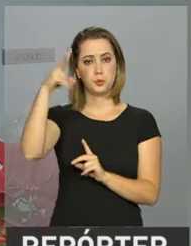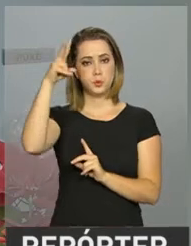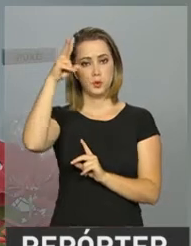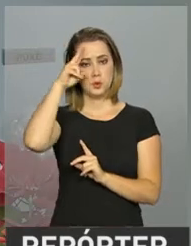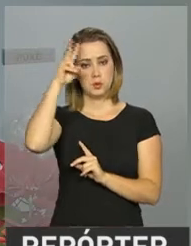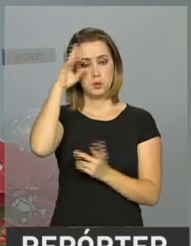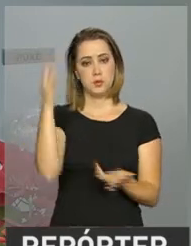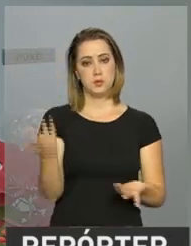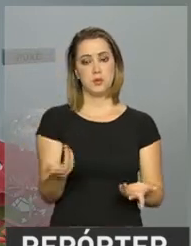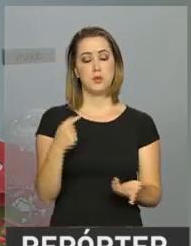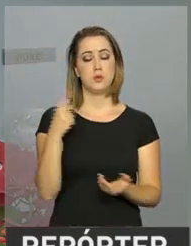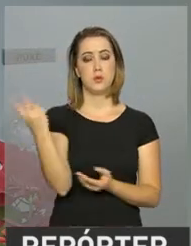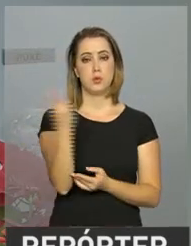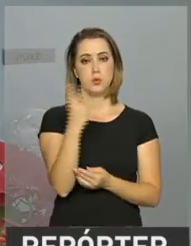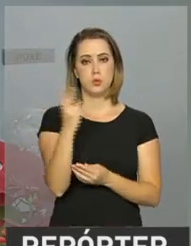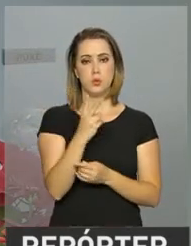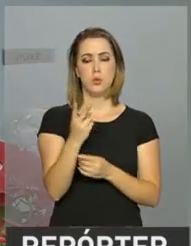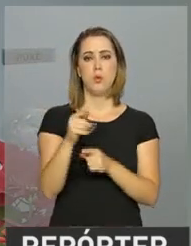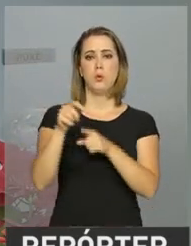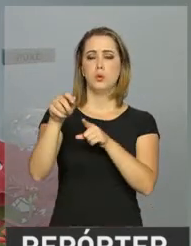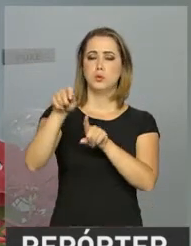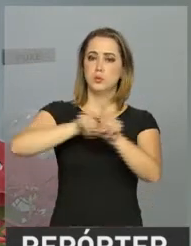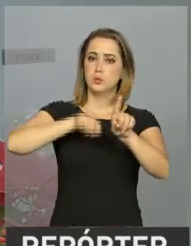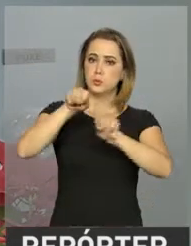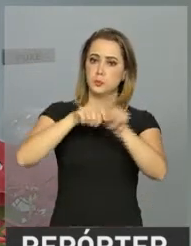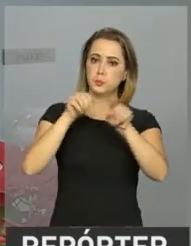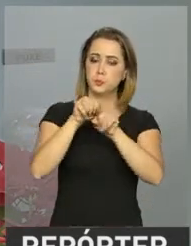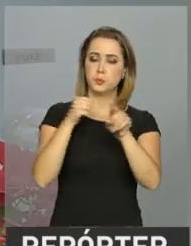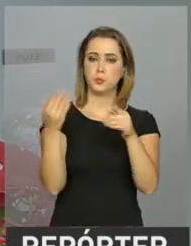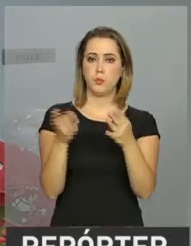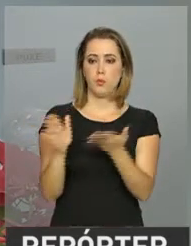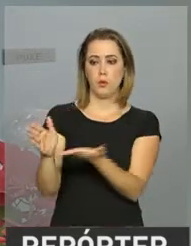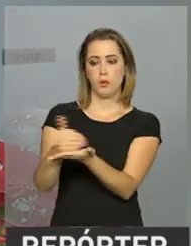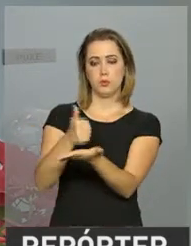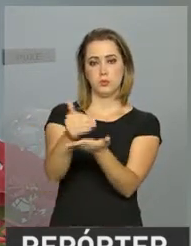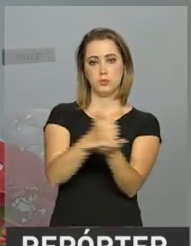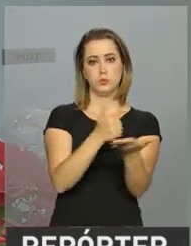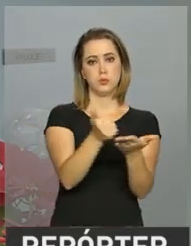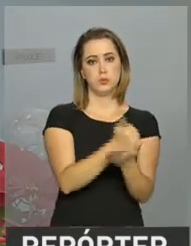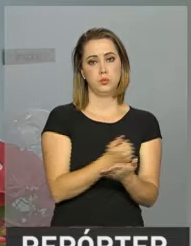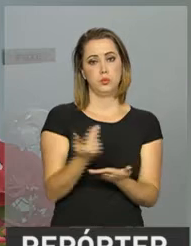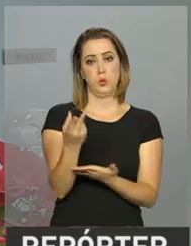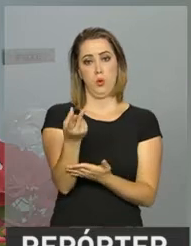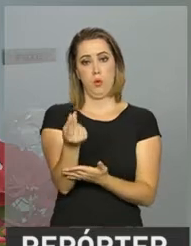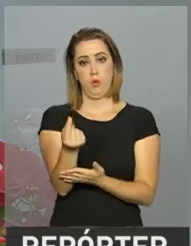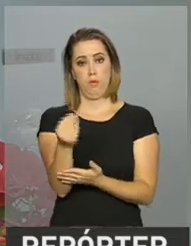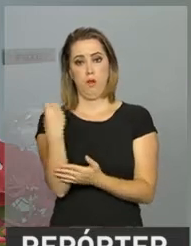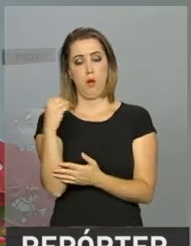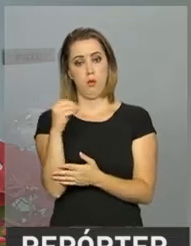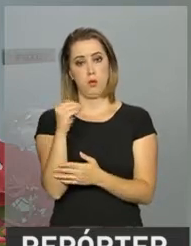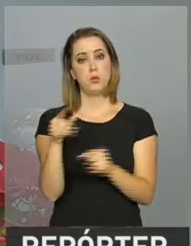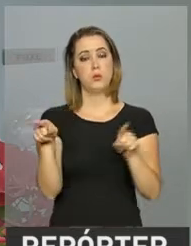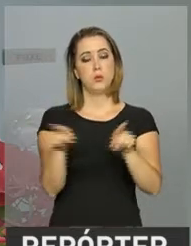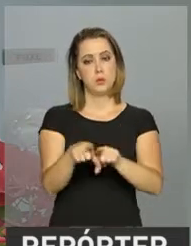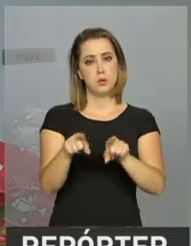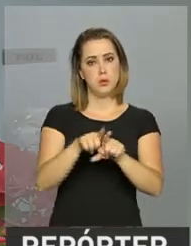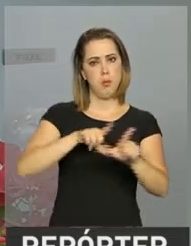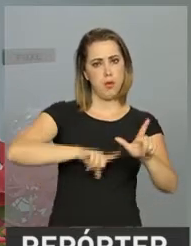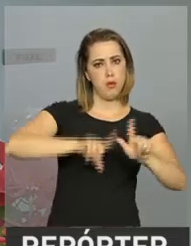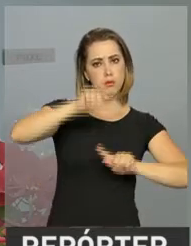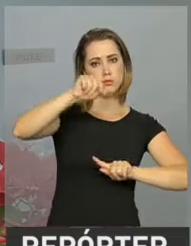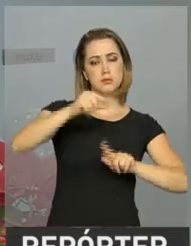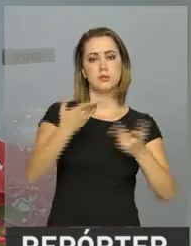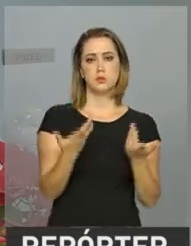mês seguido de alta na arrecadação em outubro o valor ficou em 148 bilhões e 700 milhões de reais um